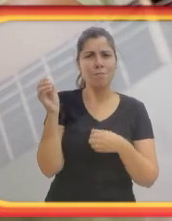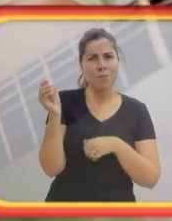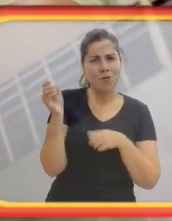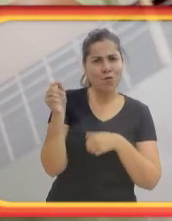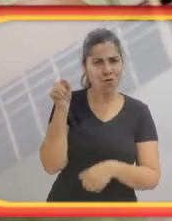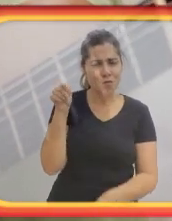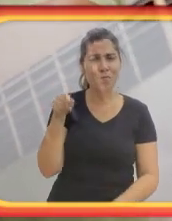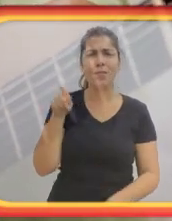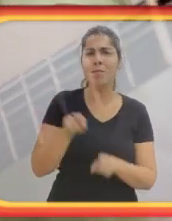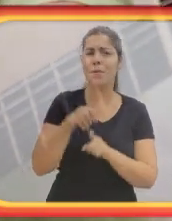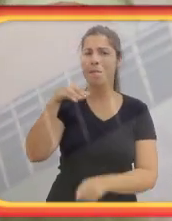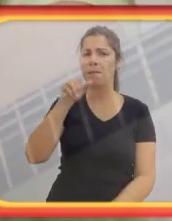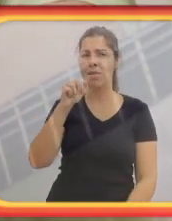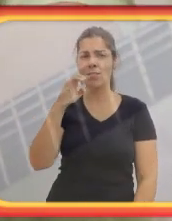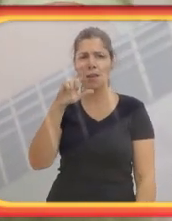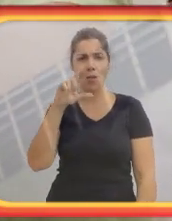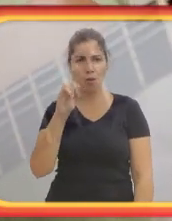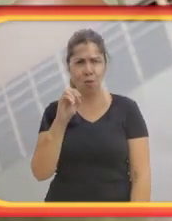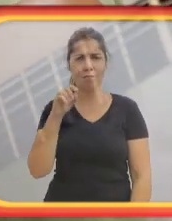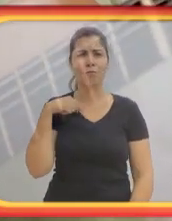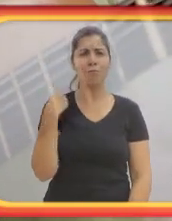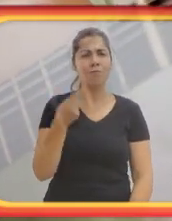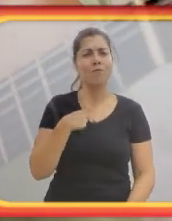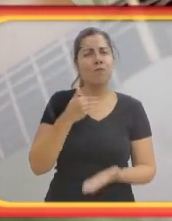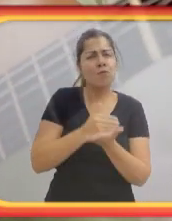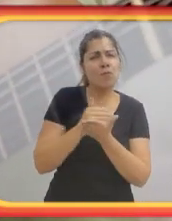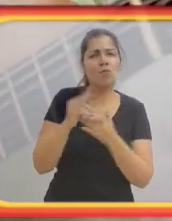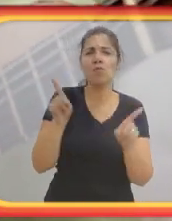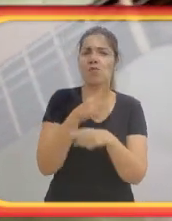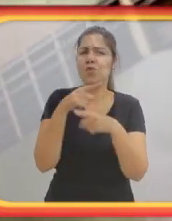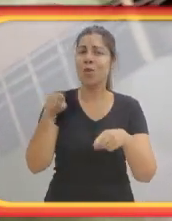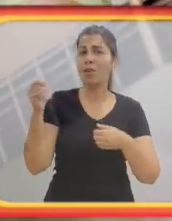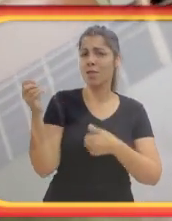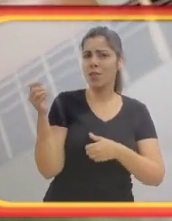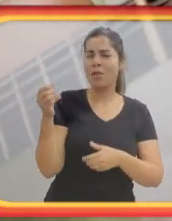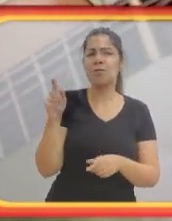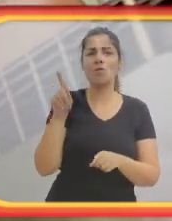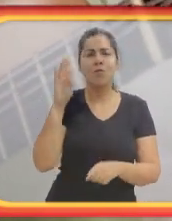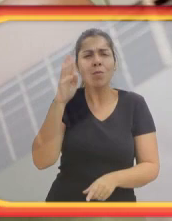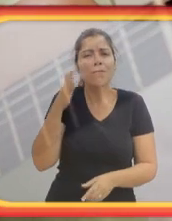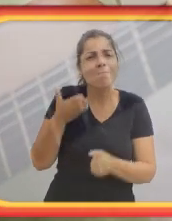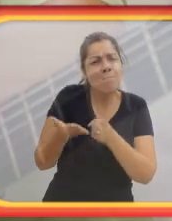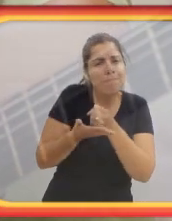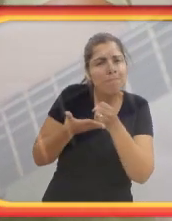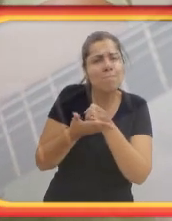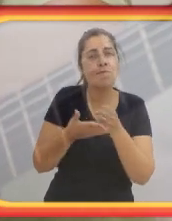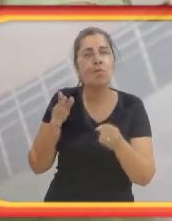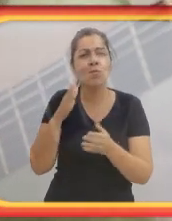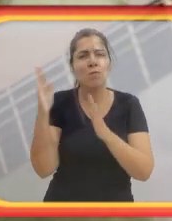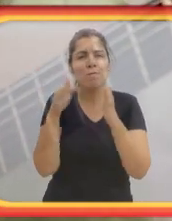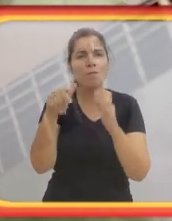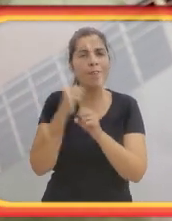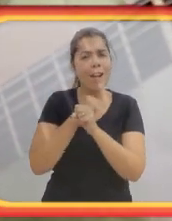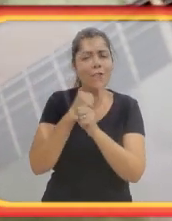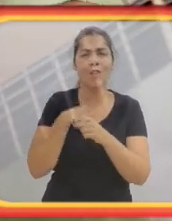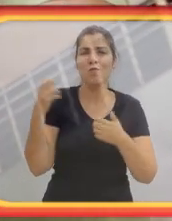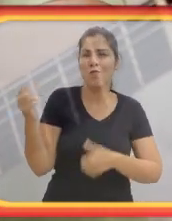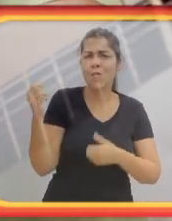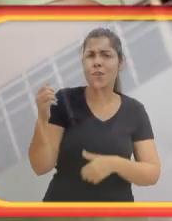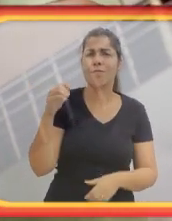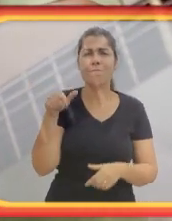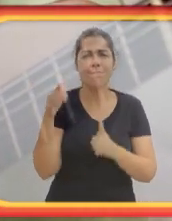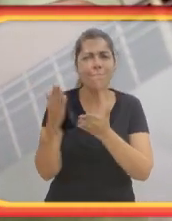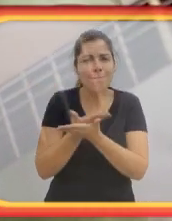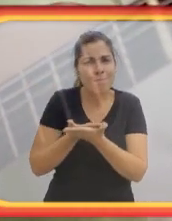Marcelo Gonçalves. Mas o meu começo na música foi no violão clássico. Durante muitos anos toquei violão clássico e depois é que eu